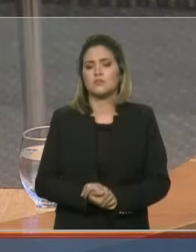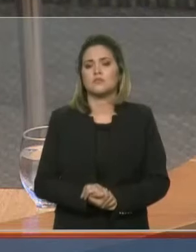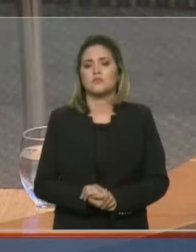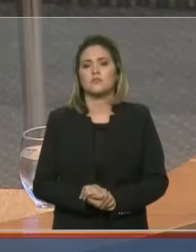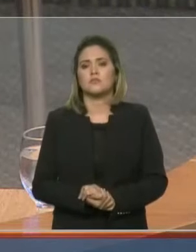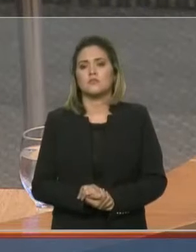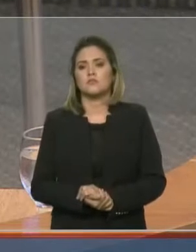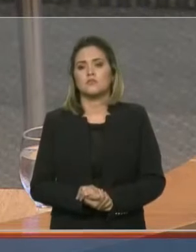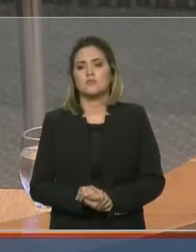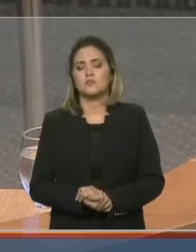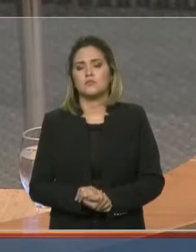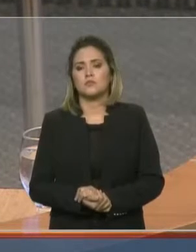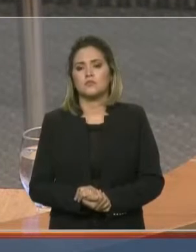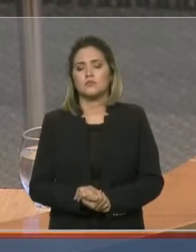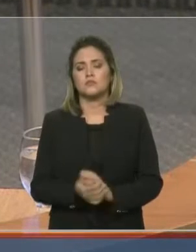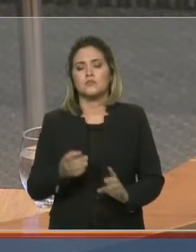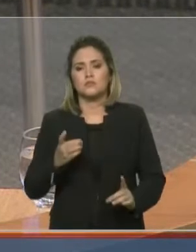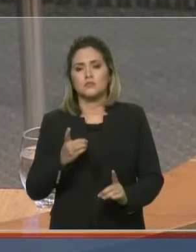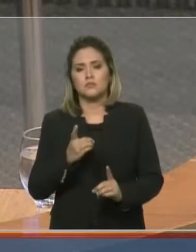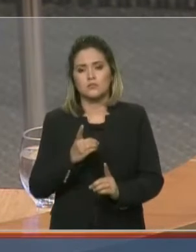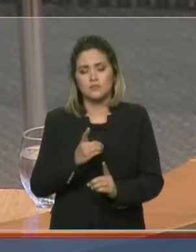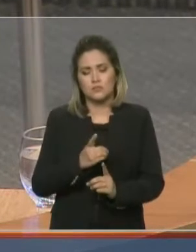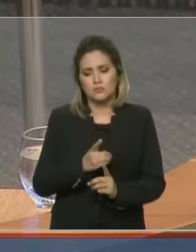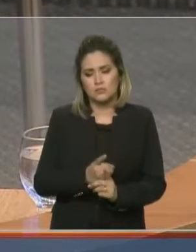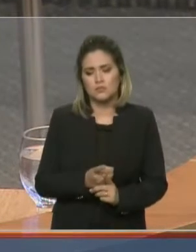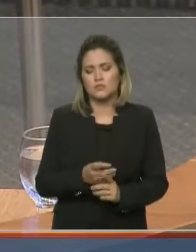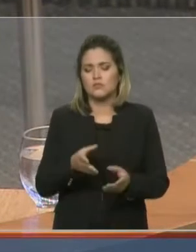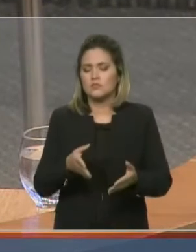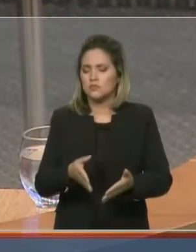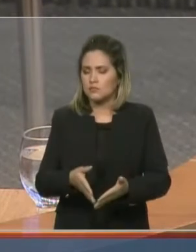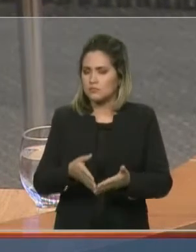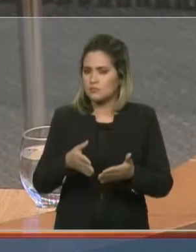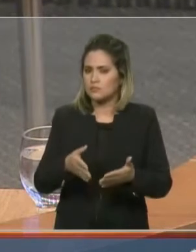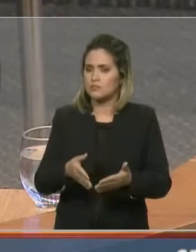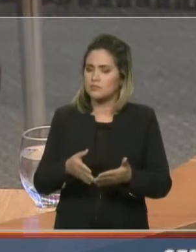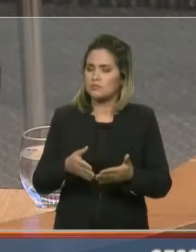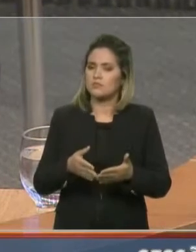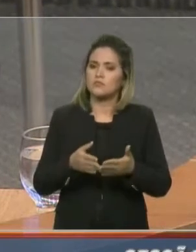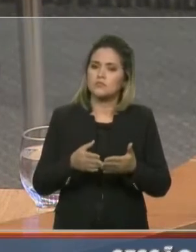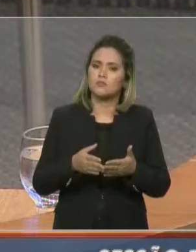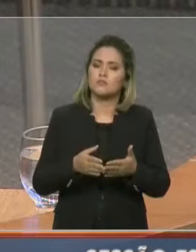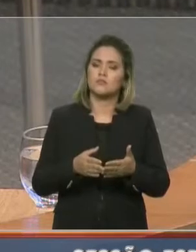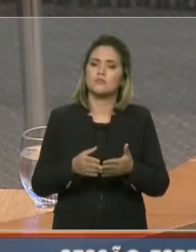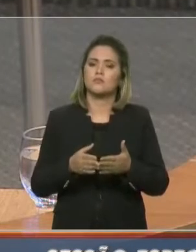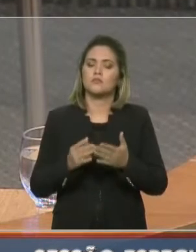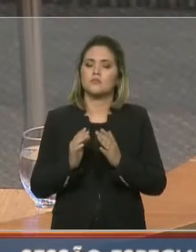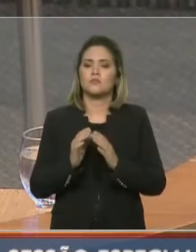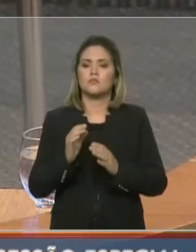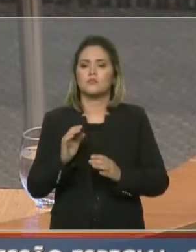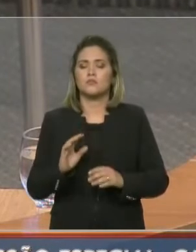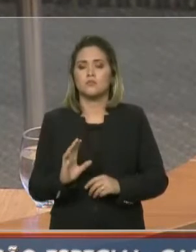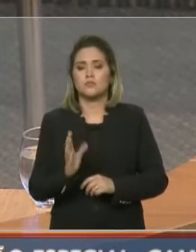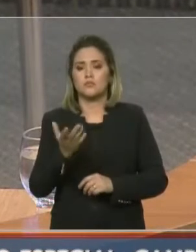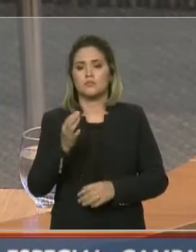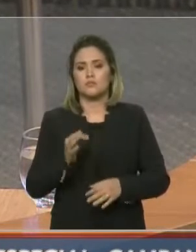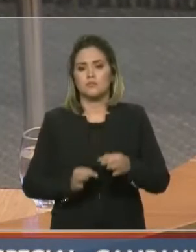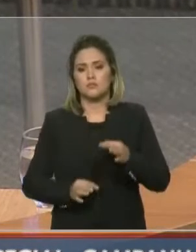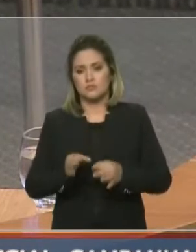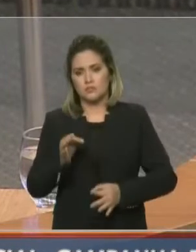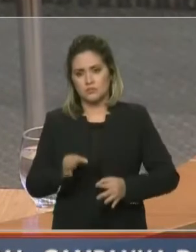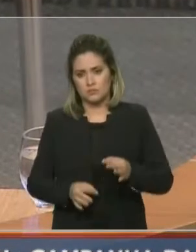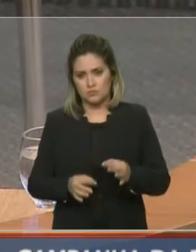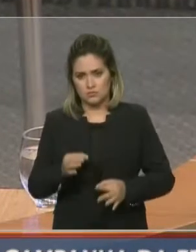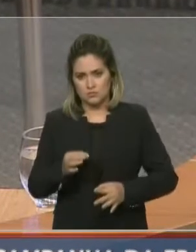livros sapienciais, um apelo muito forte a esta prática da justiça. E nos livros